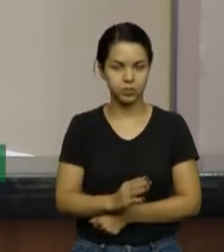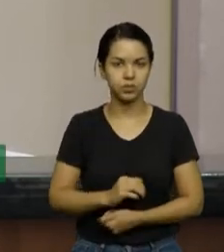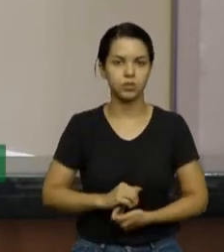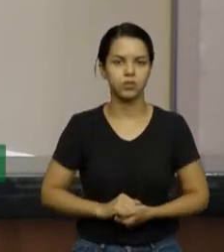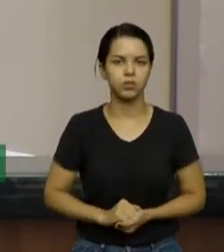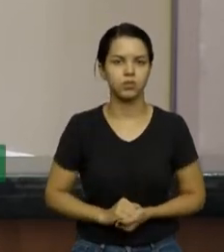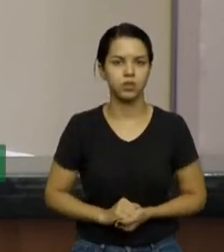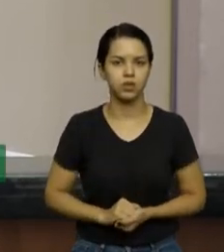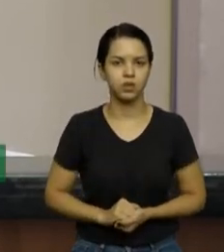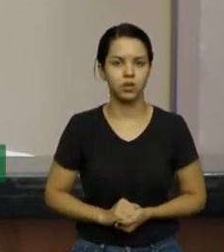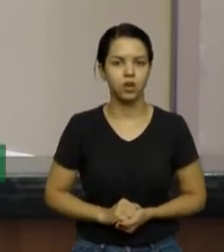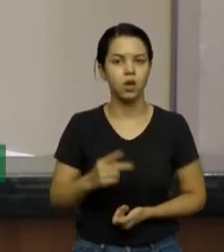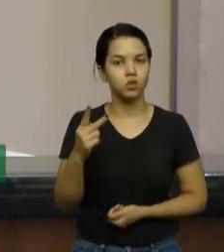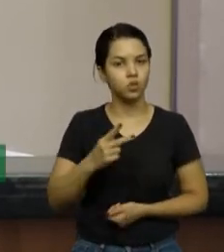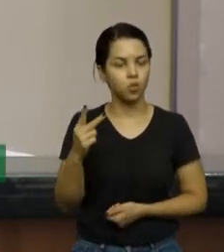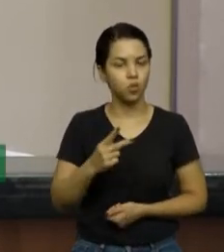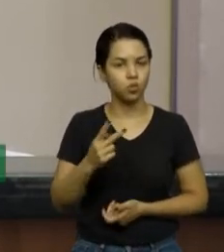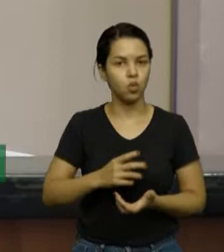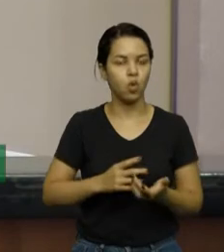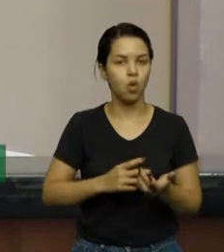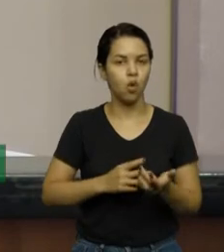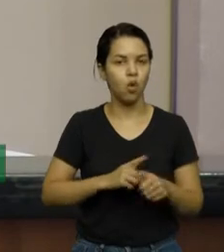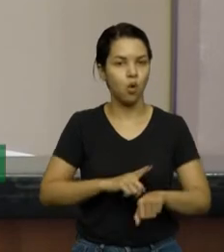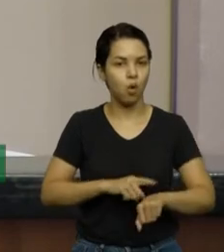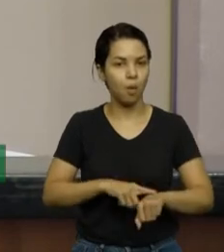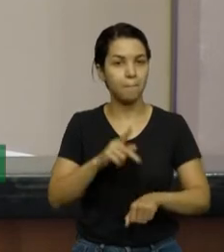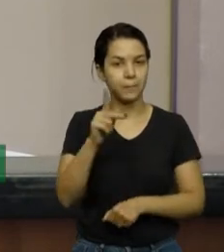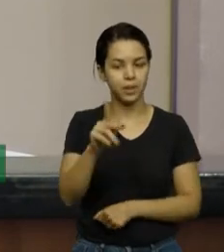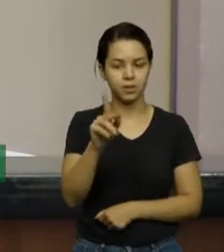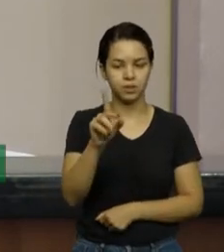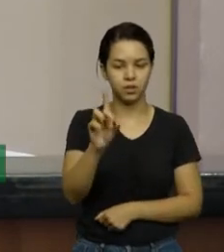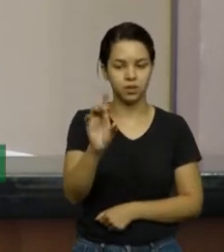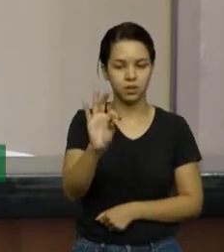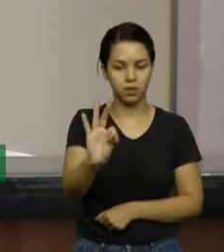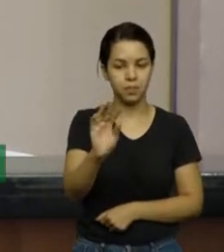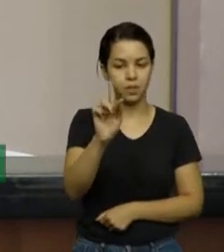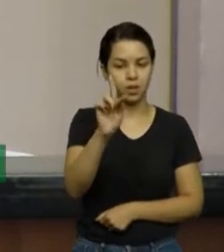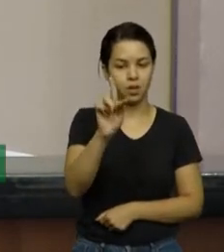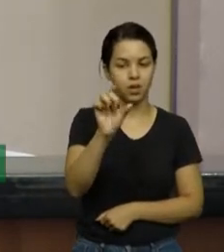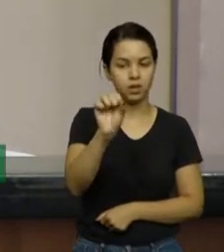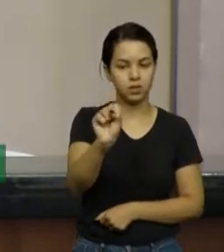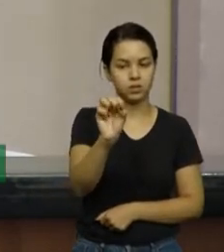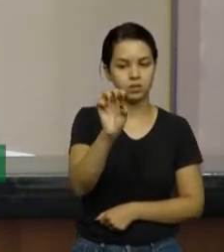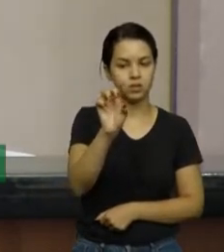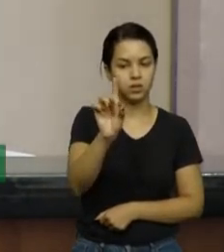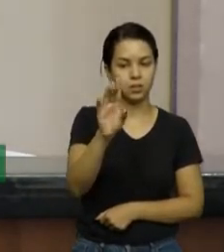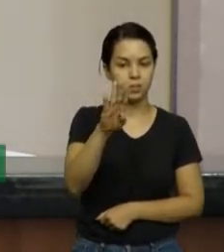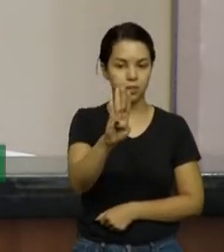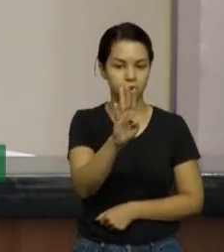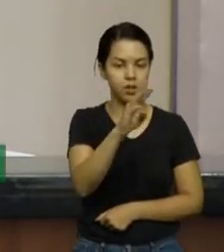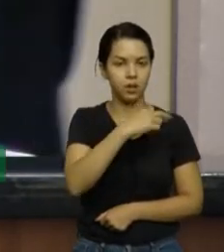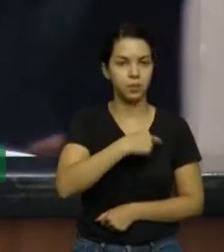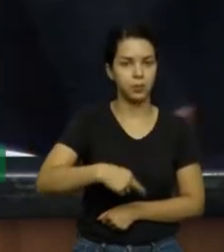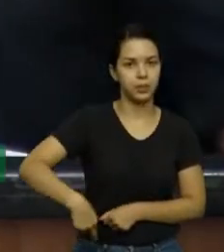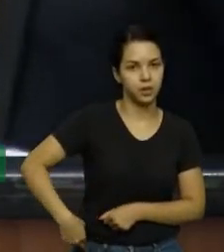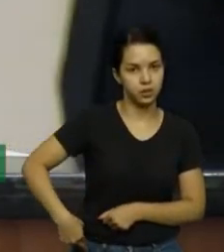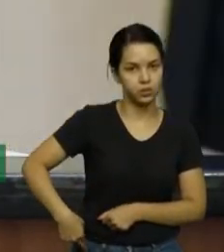Segundo horário pertence ao Bloco PDT, PSDB, Republicanos.